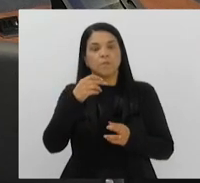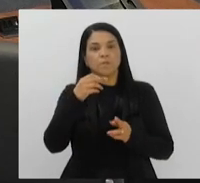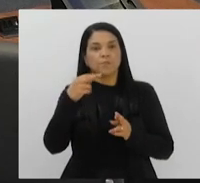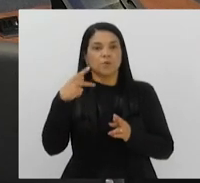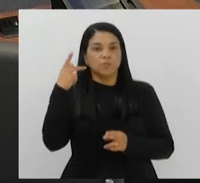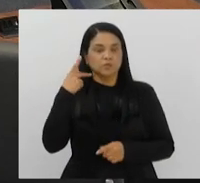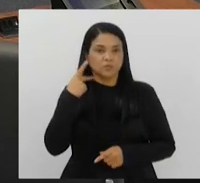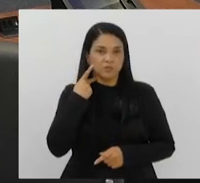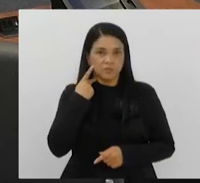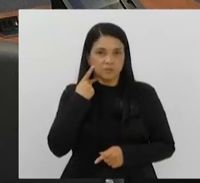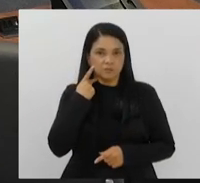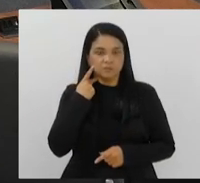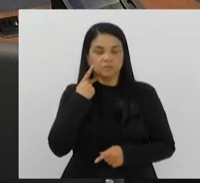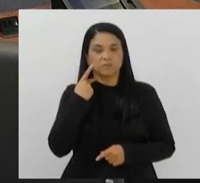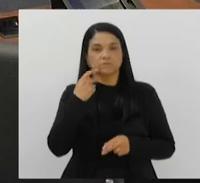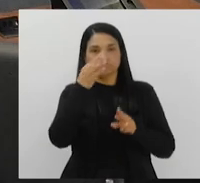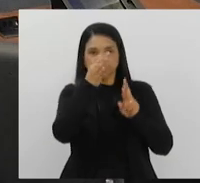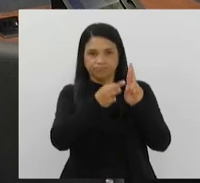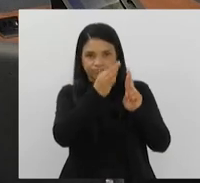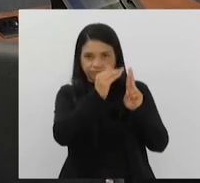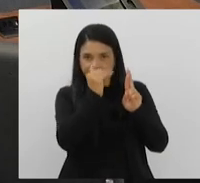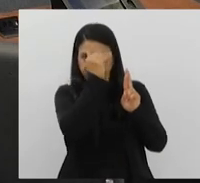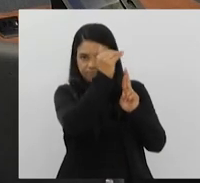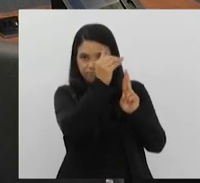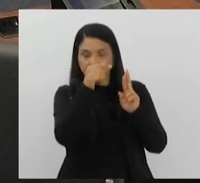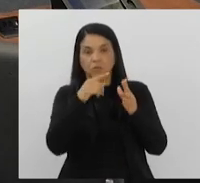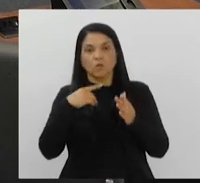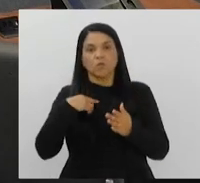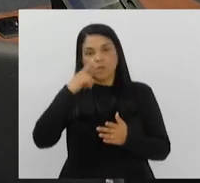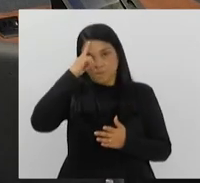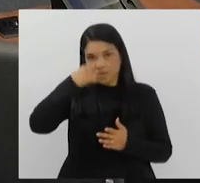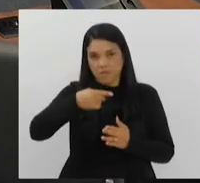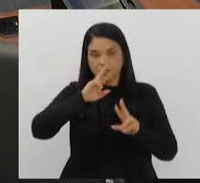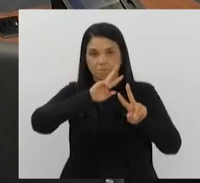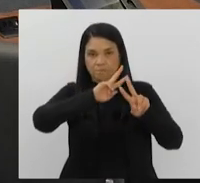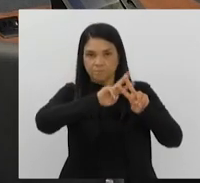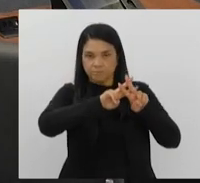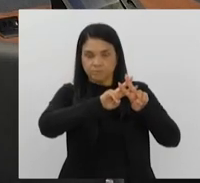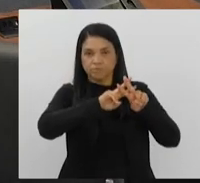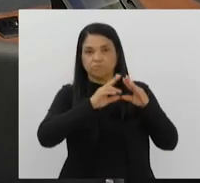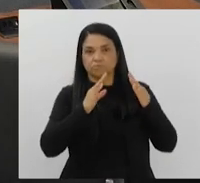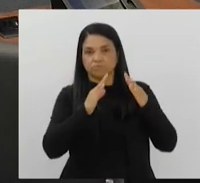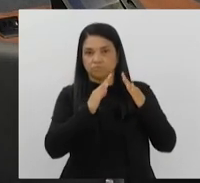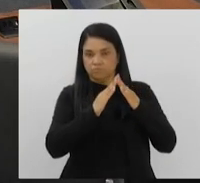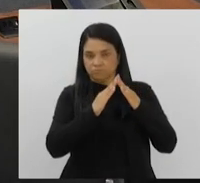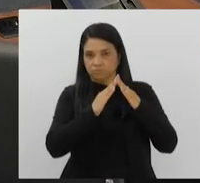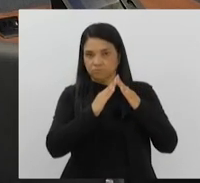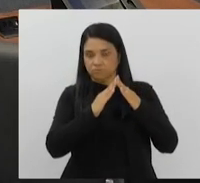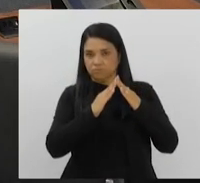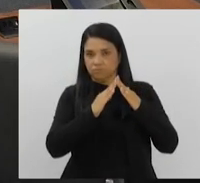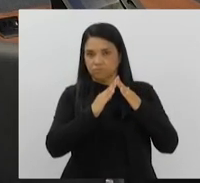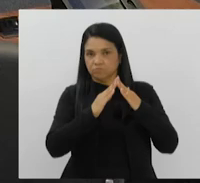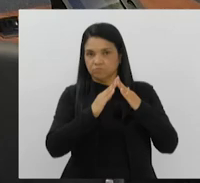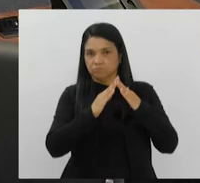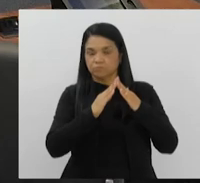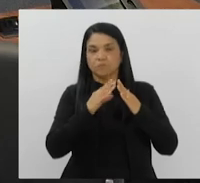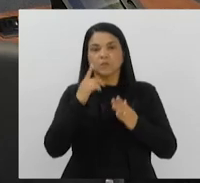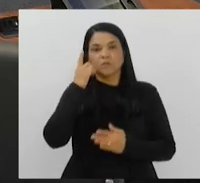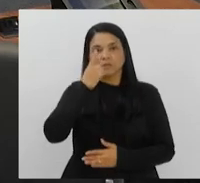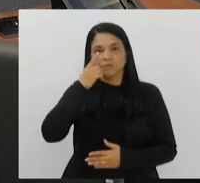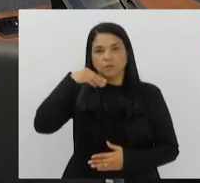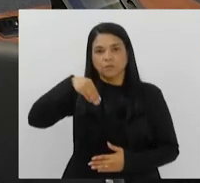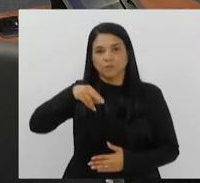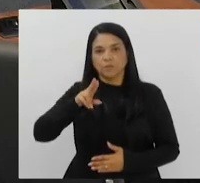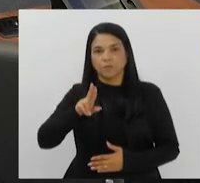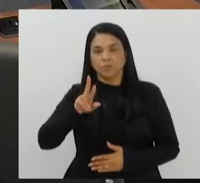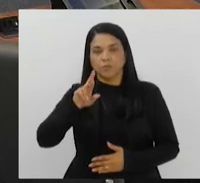coletiva e do GAECO, mandados de prisão em endereços vinculados ao deputado eleito